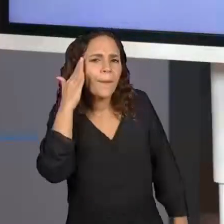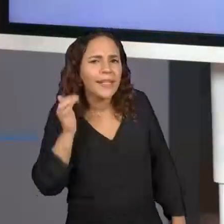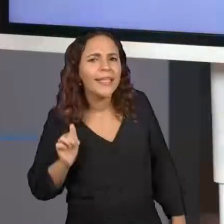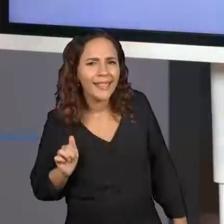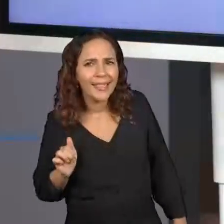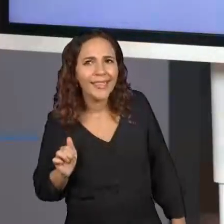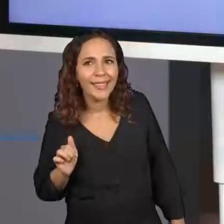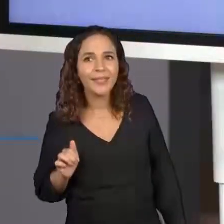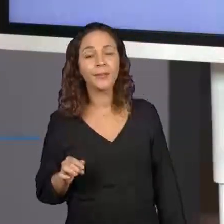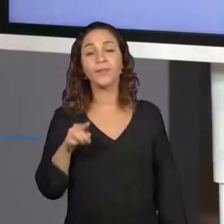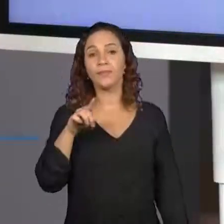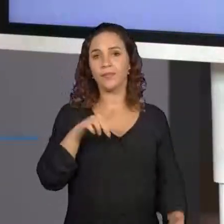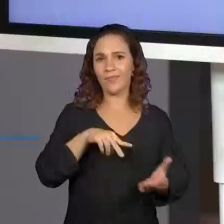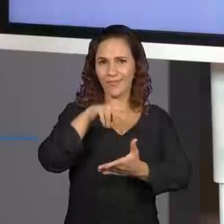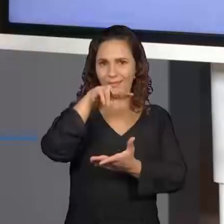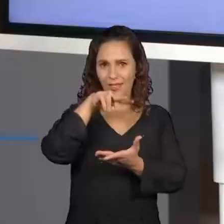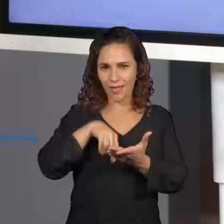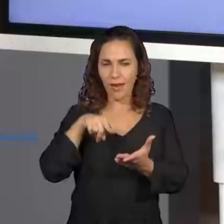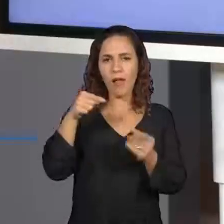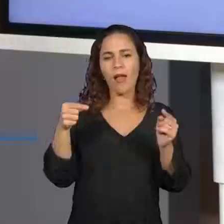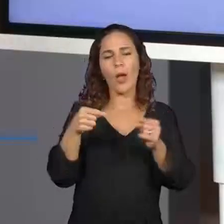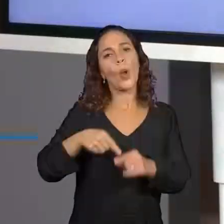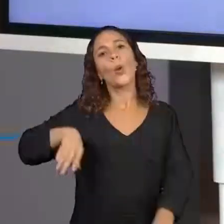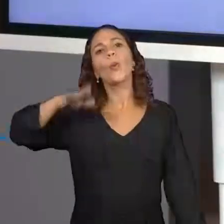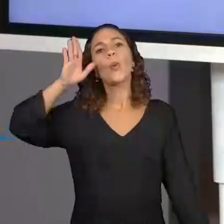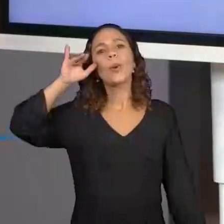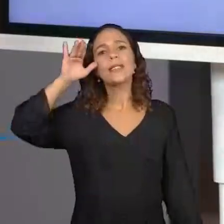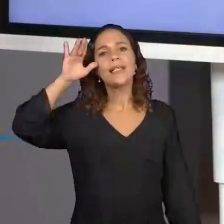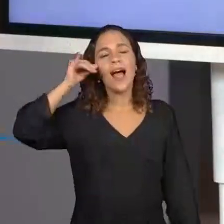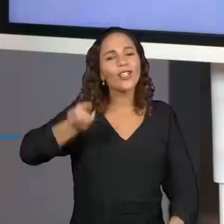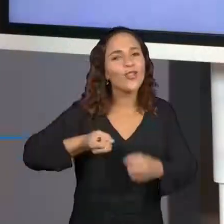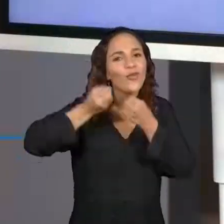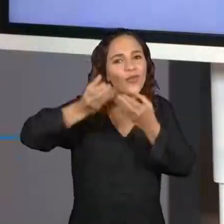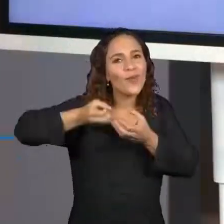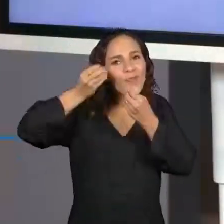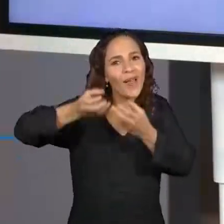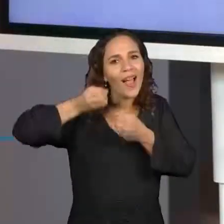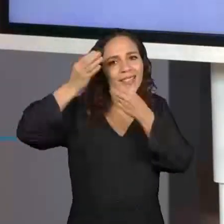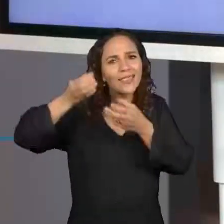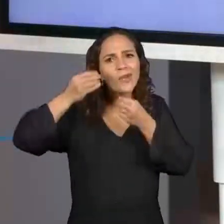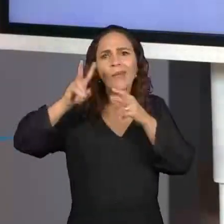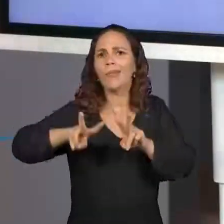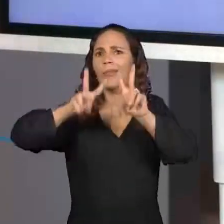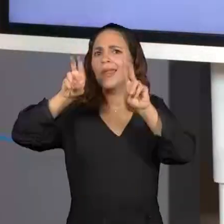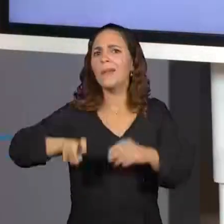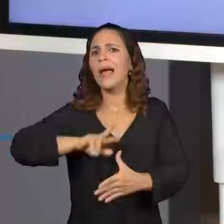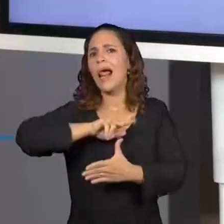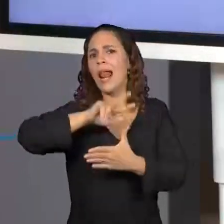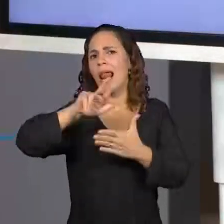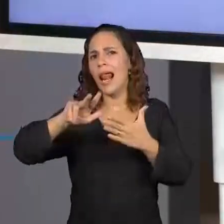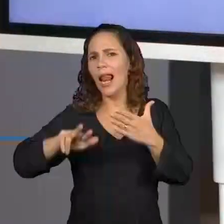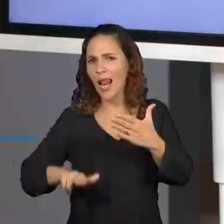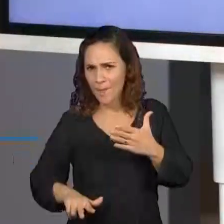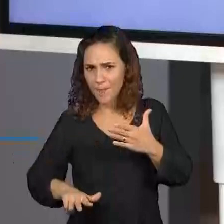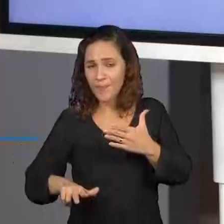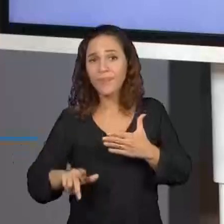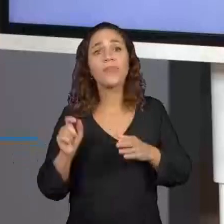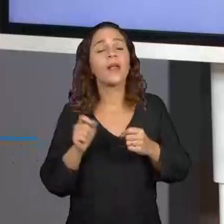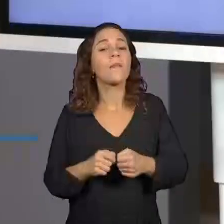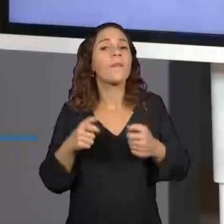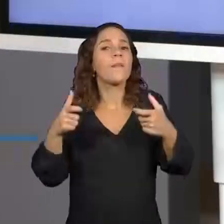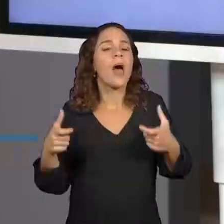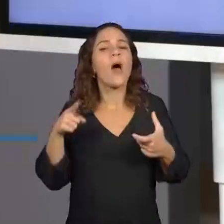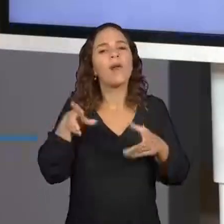você ler esse texto, é um texto de curiosidades que traz informações sobre diversas áreas do conhecimento, geralmente